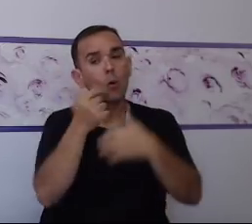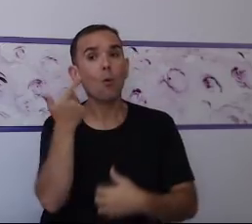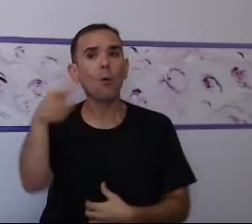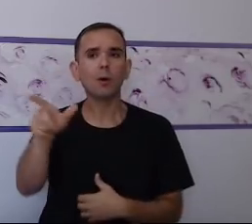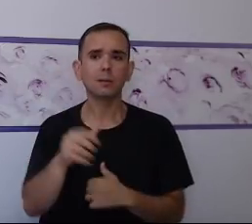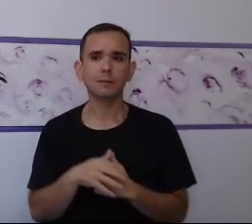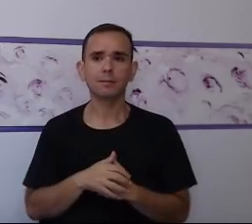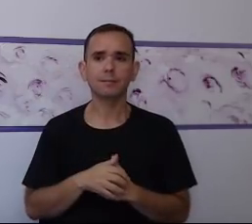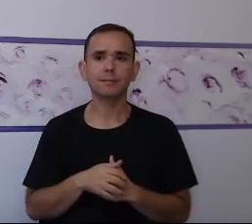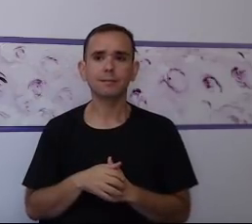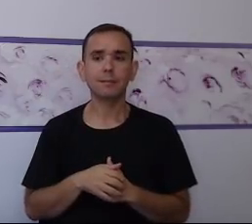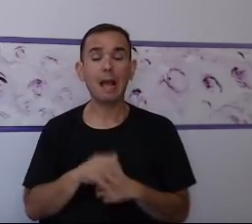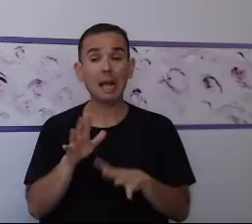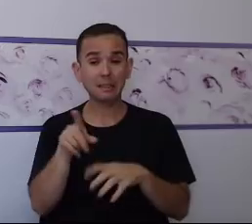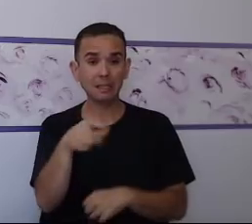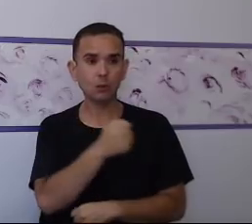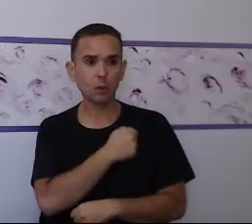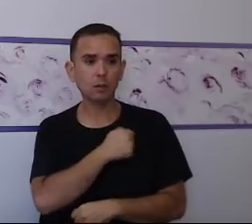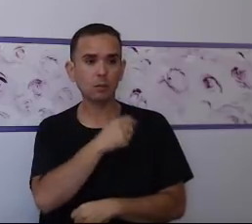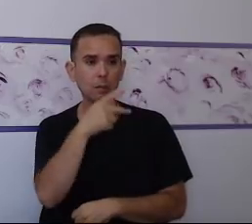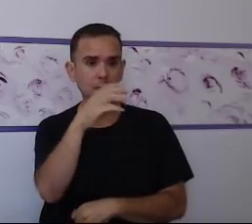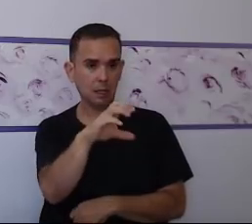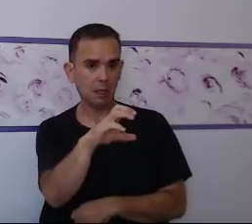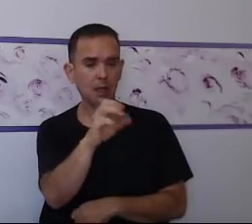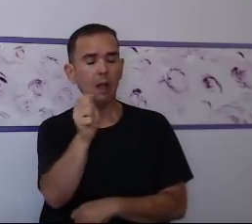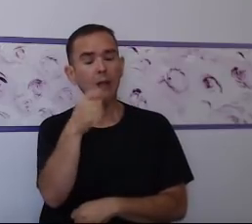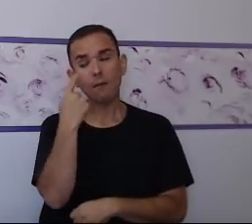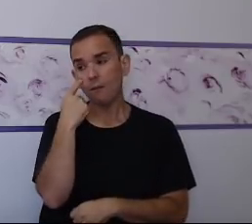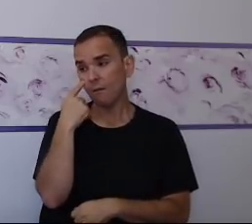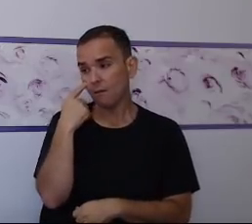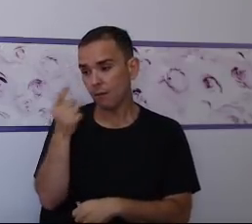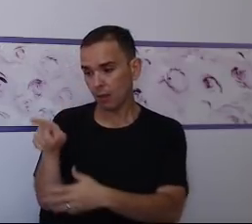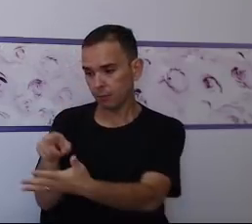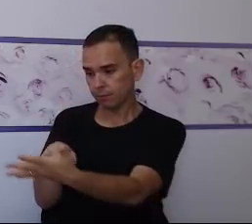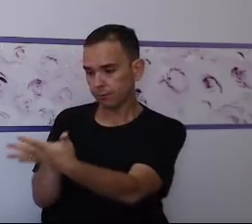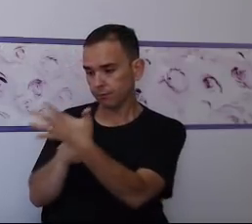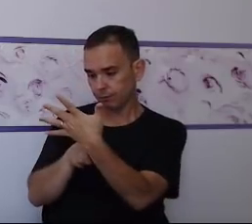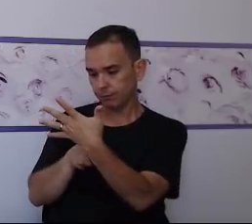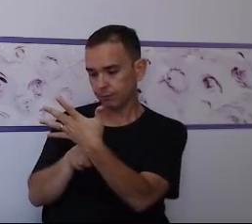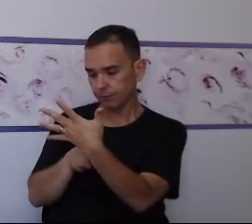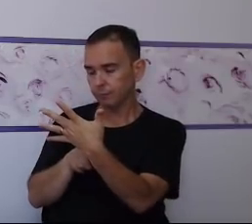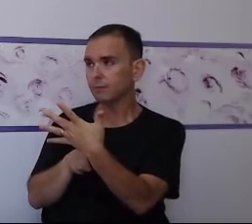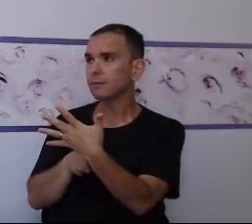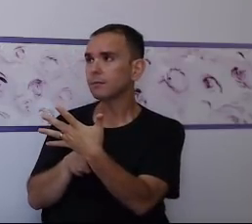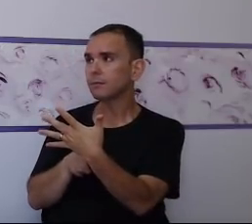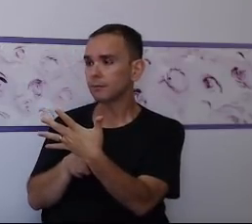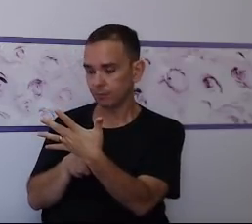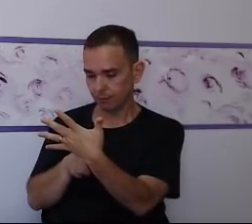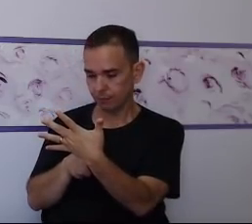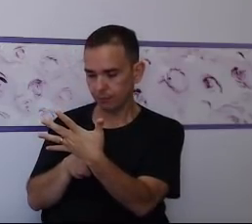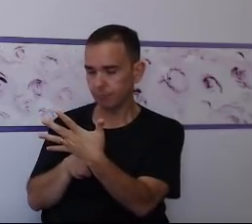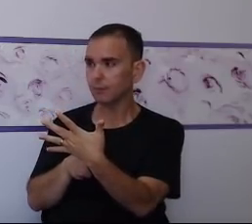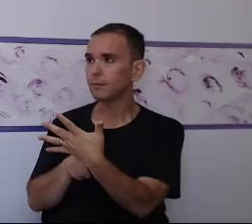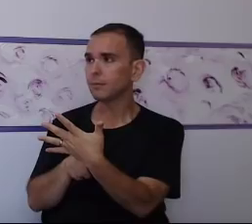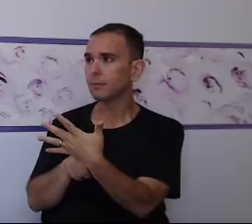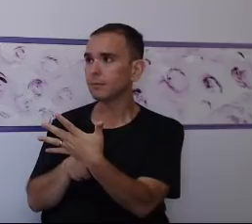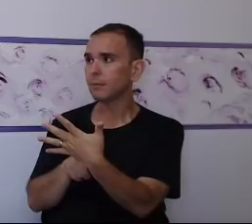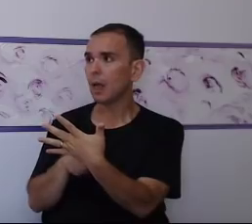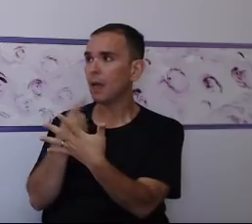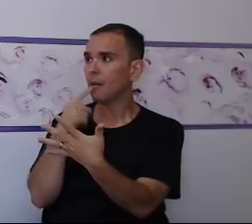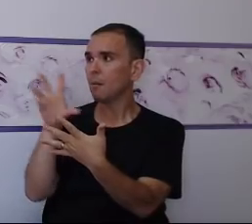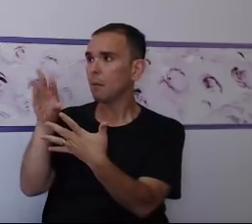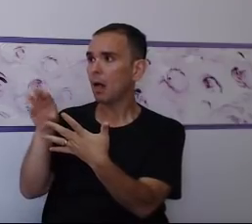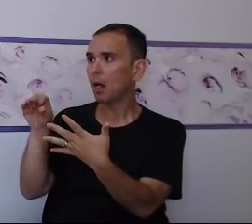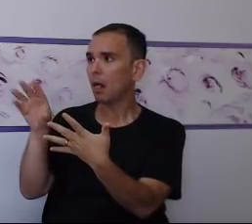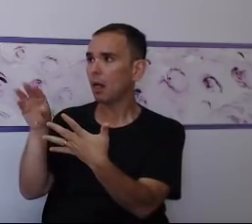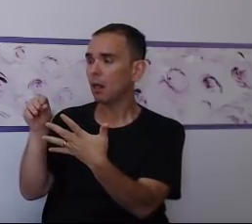outro. Muitas vezes, esse aluno com paralisia cerebral, ele olha o que a gente está mostrando e olha para a nossa cara. Aí olha para o material, a gente está falando banana,